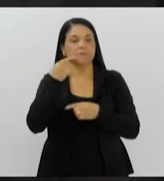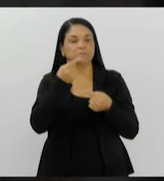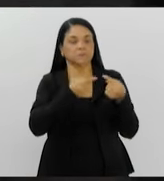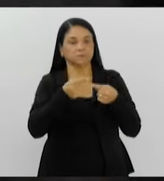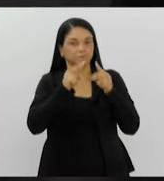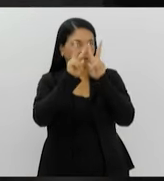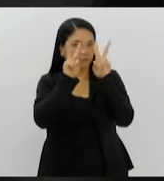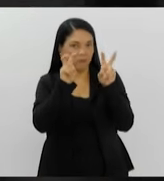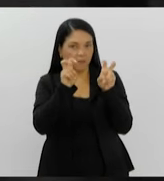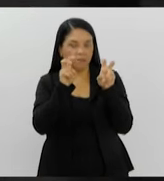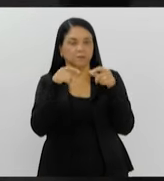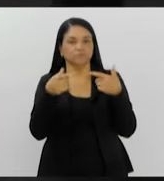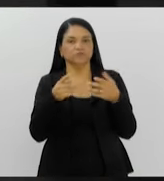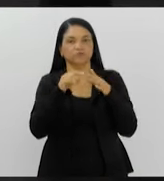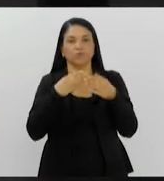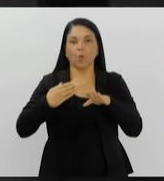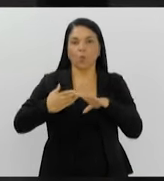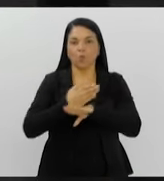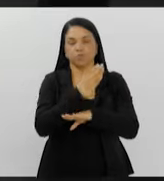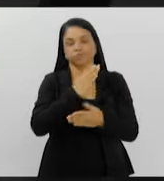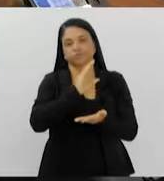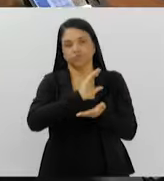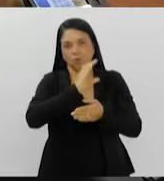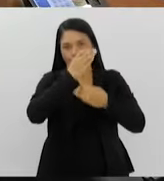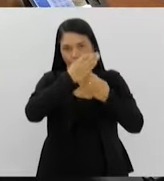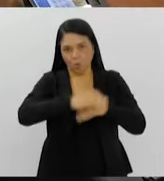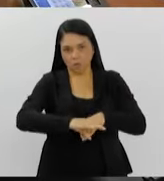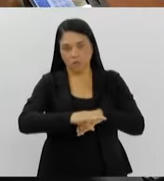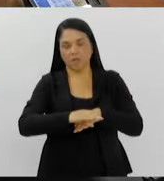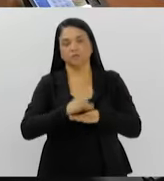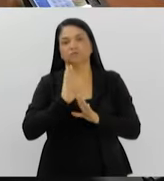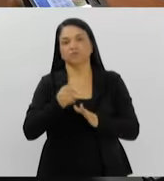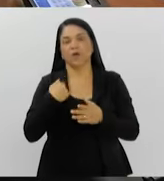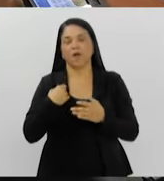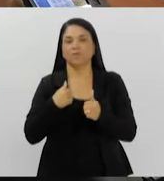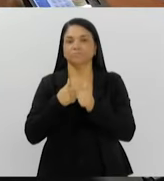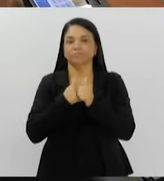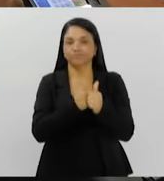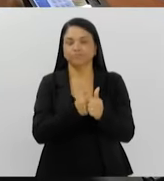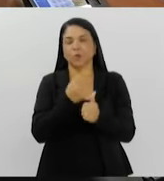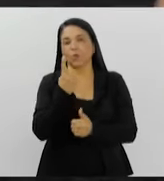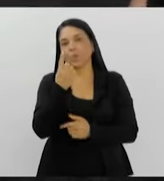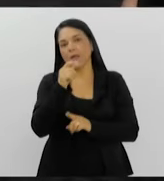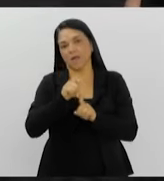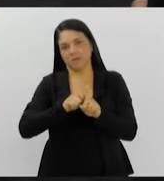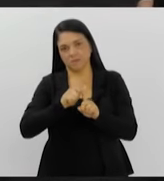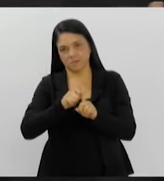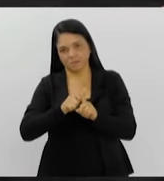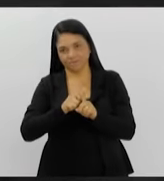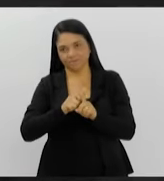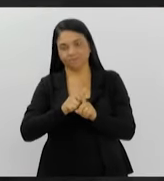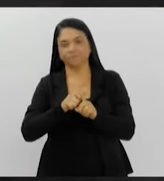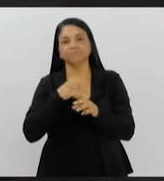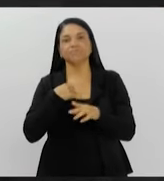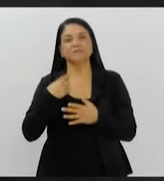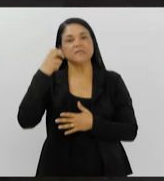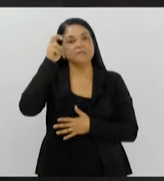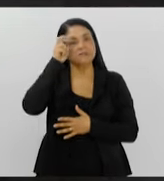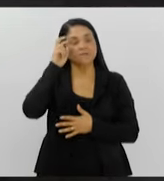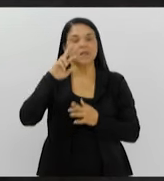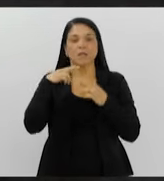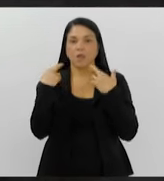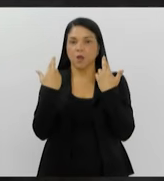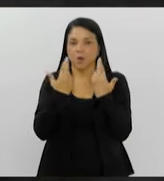fazem presente na Assembleia conosco há mais de mês tá quinta-feira então teremos a reunião vou ajustar com Marta com